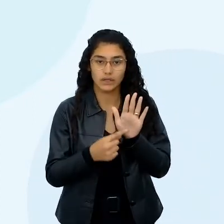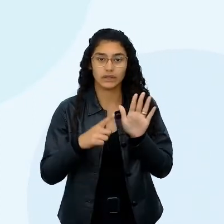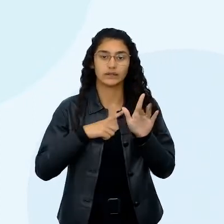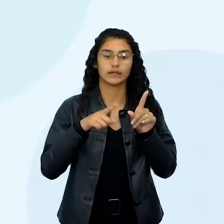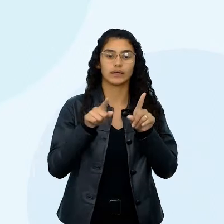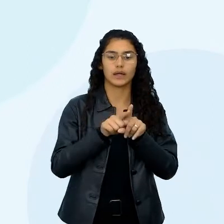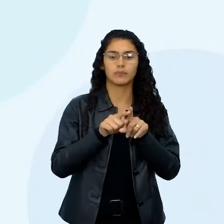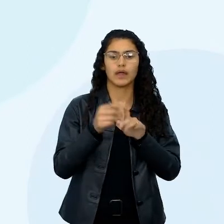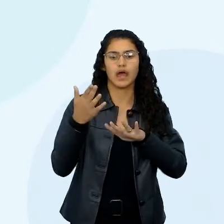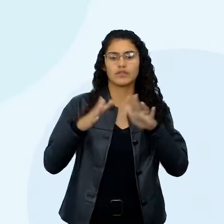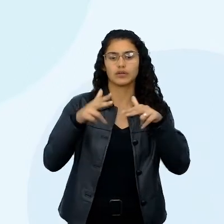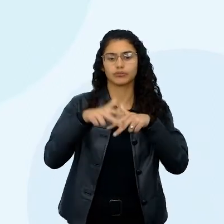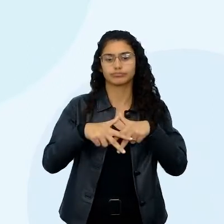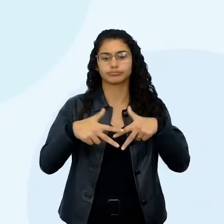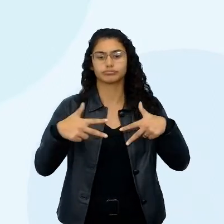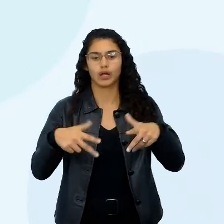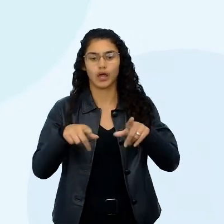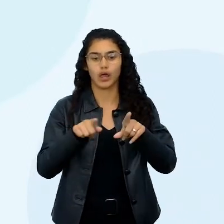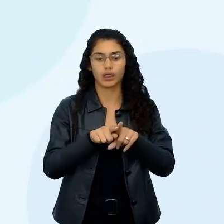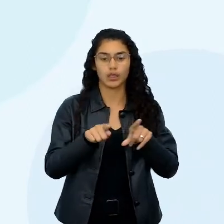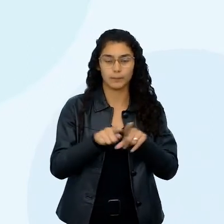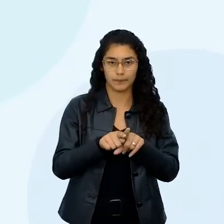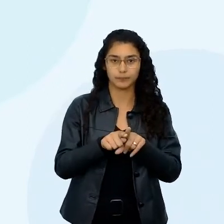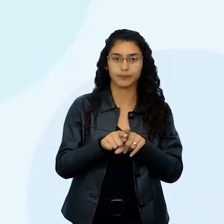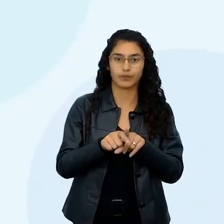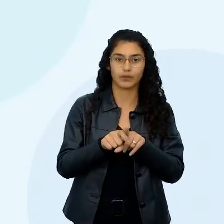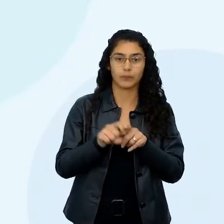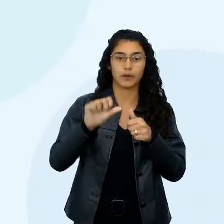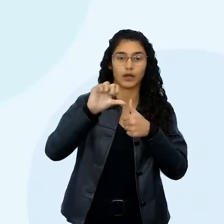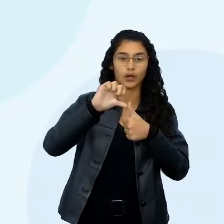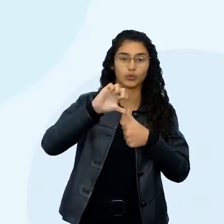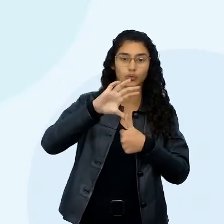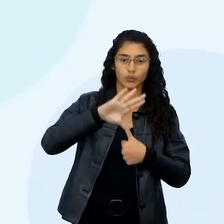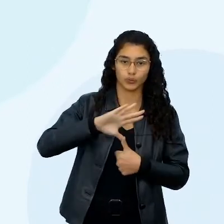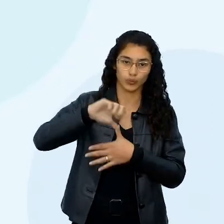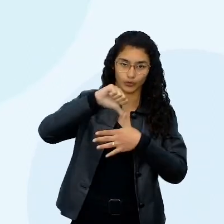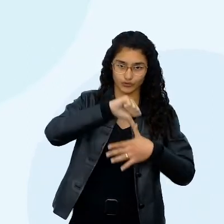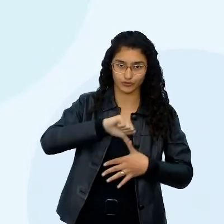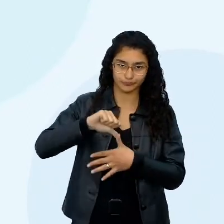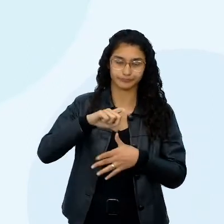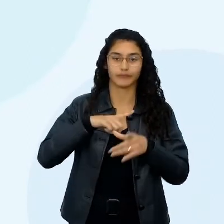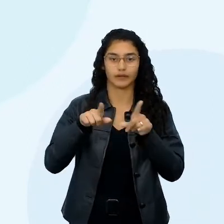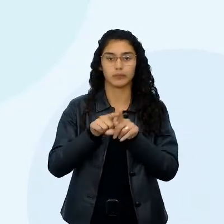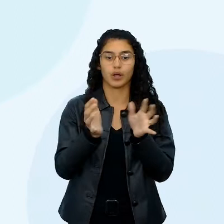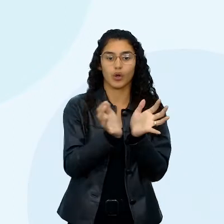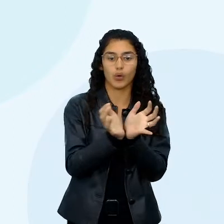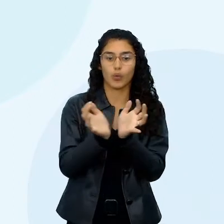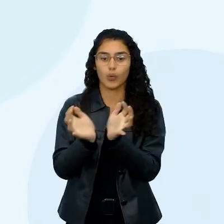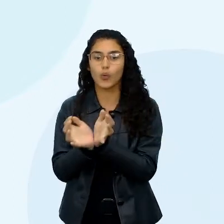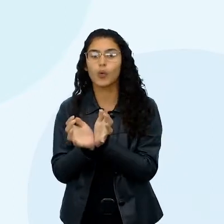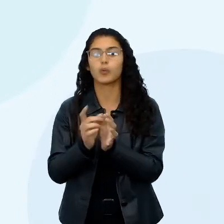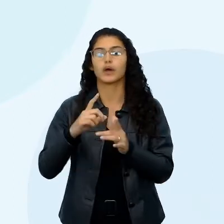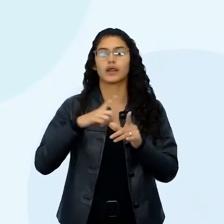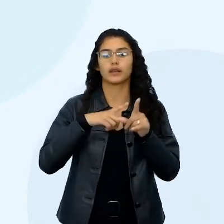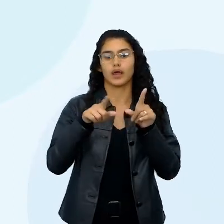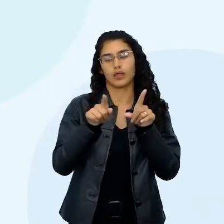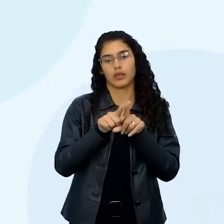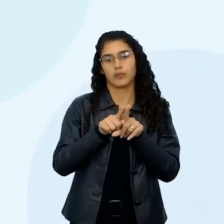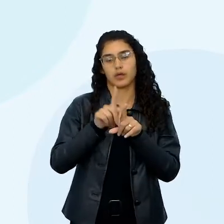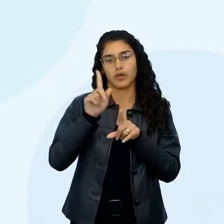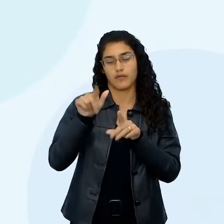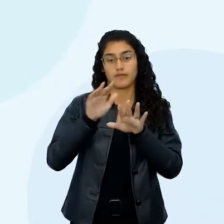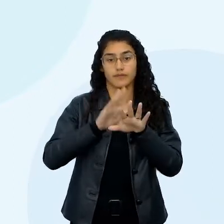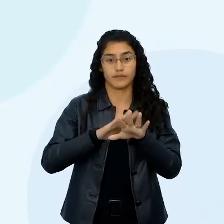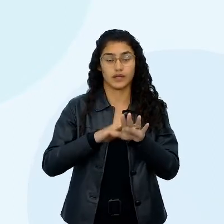etnia indígena da América do Norte. Então, e esses grupos, não coincidentemente também, eles